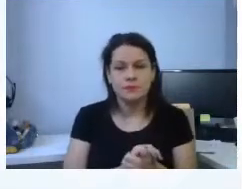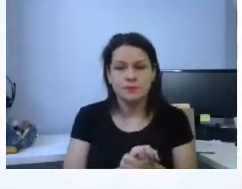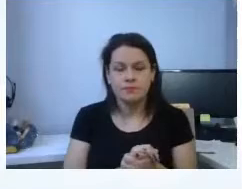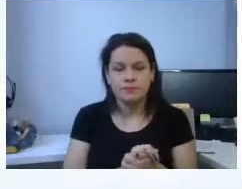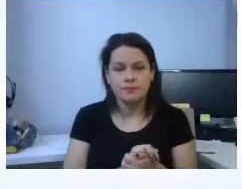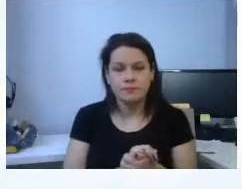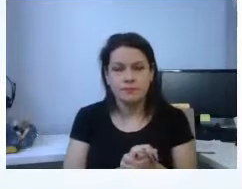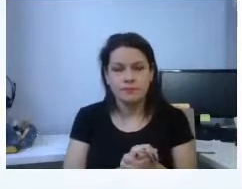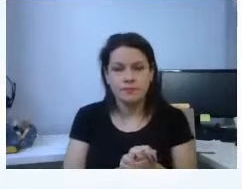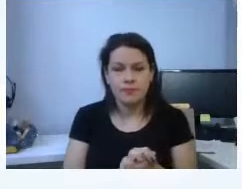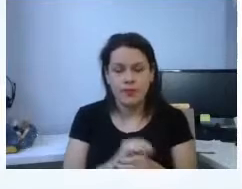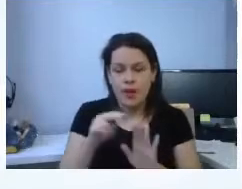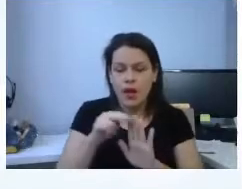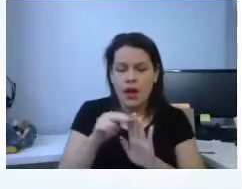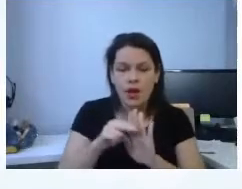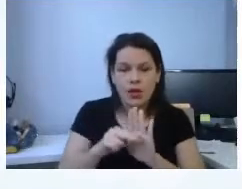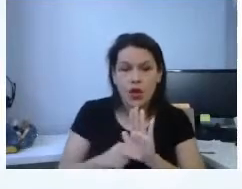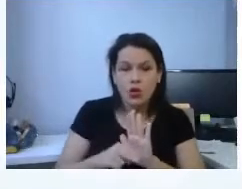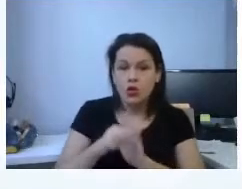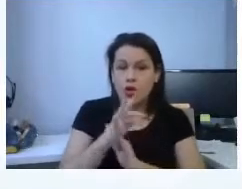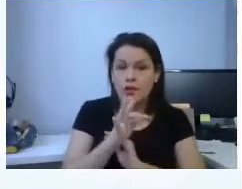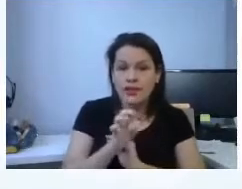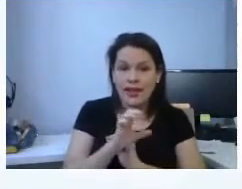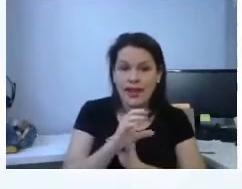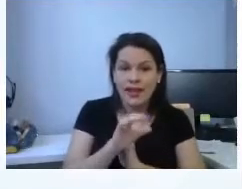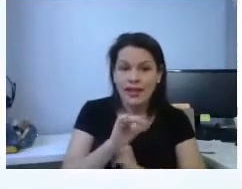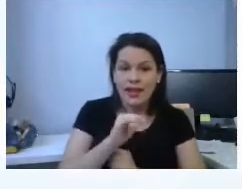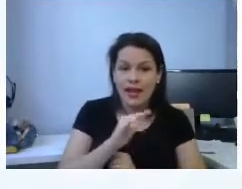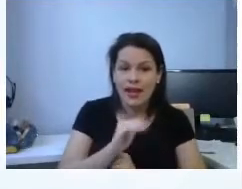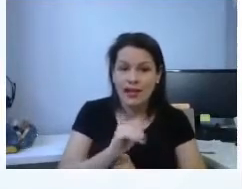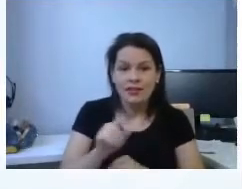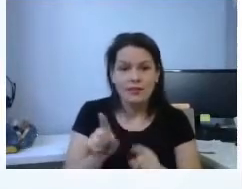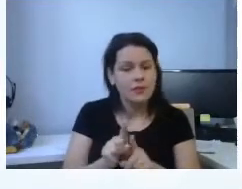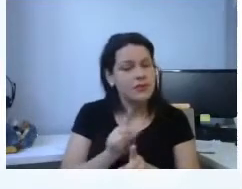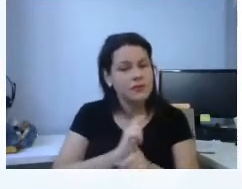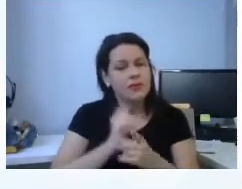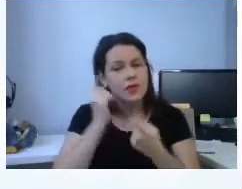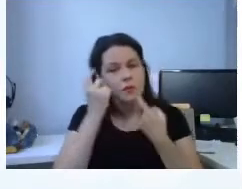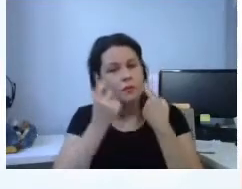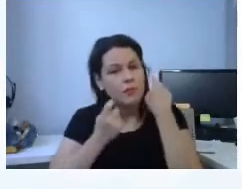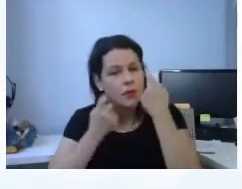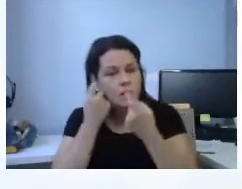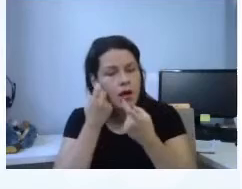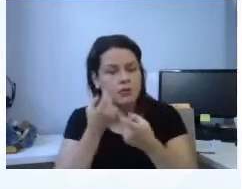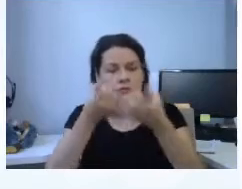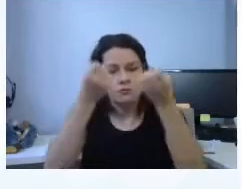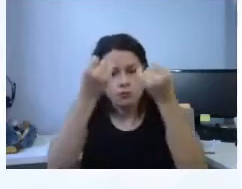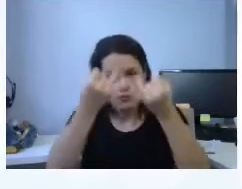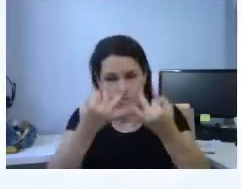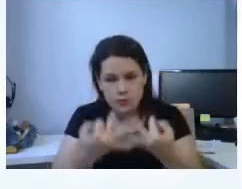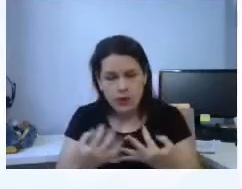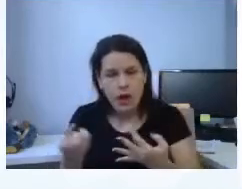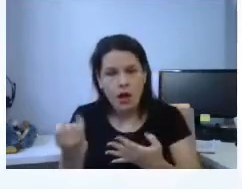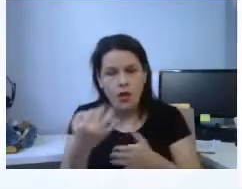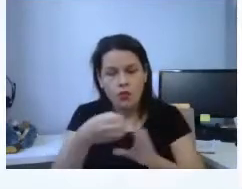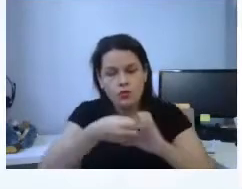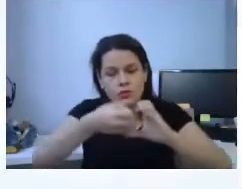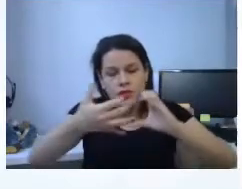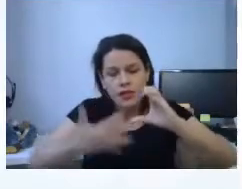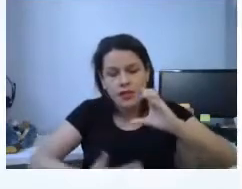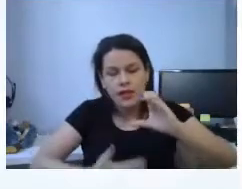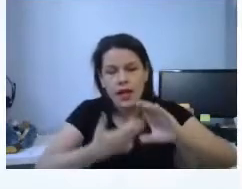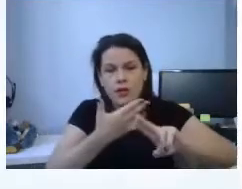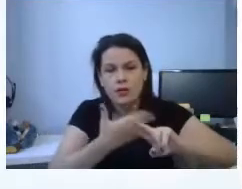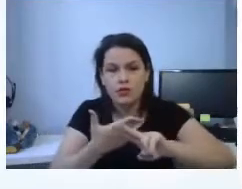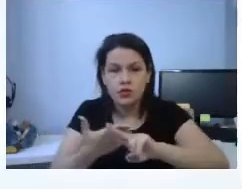A nota técnica, ela justamente tem essa preocupação em definir critérios de atuação, seja